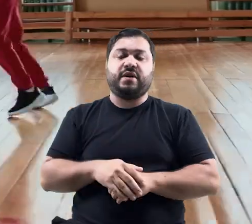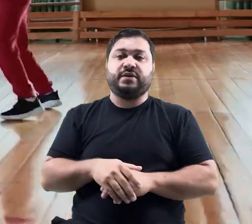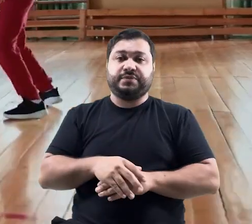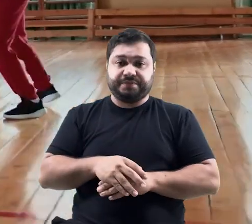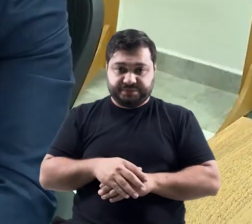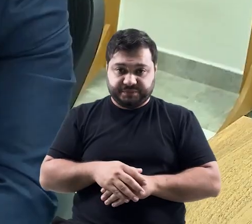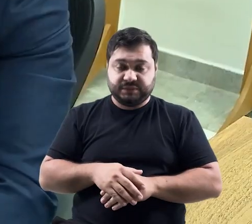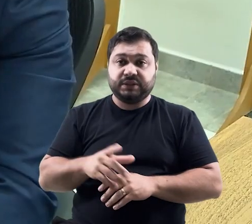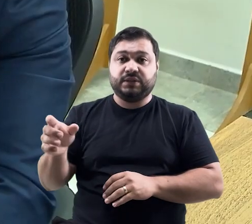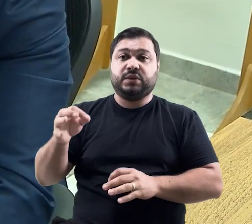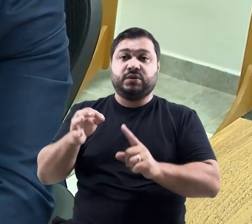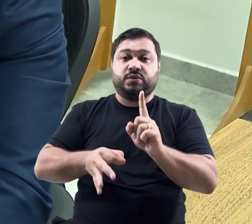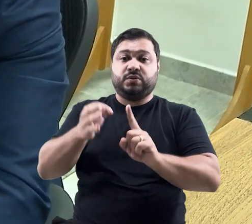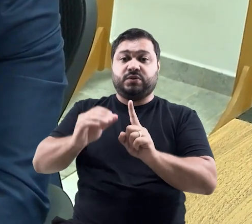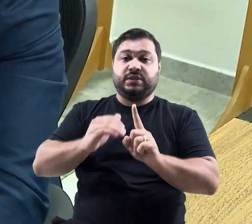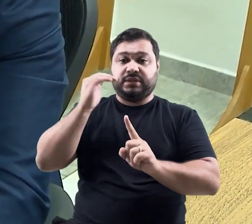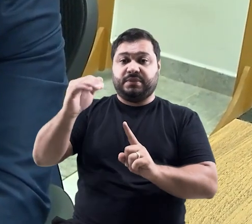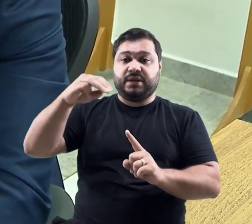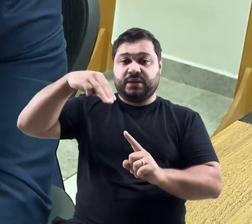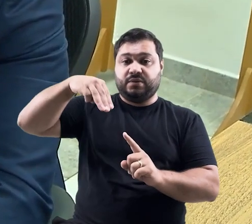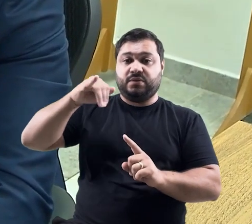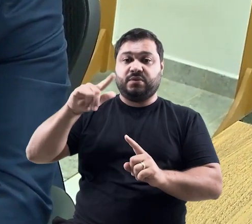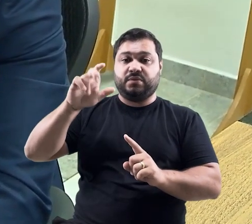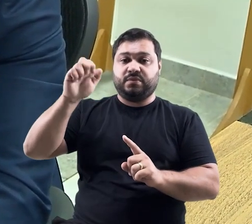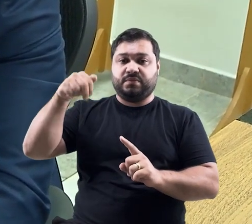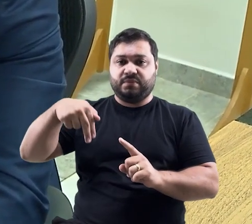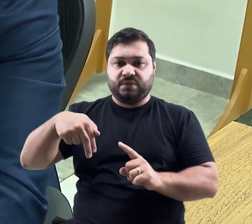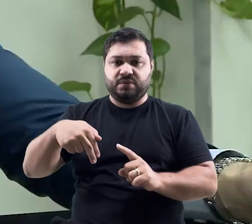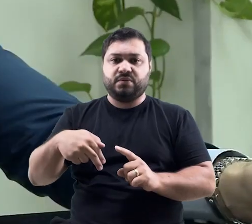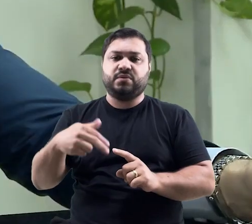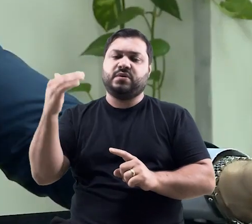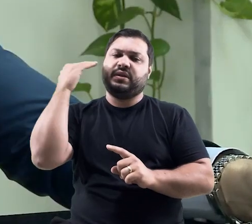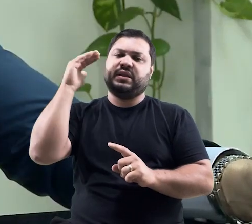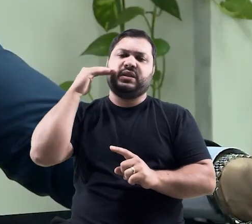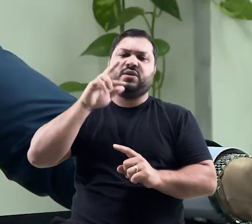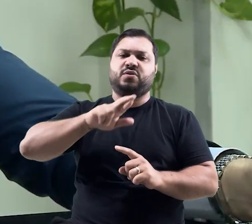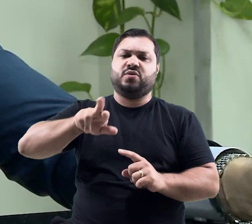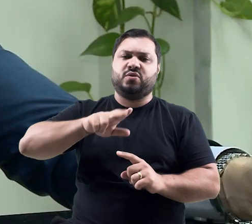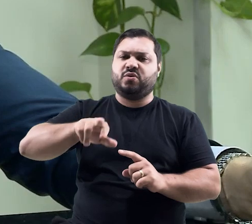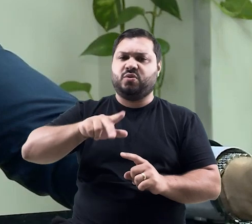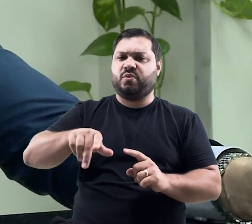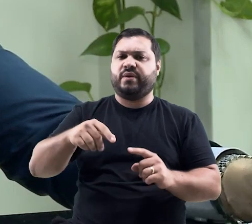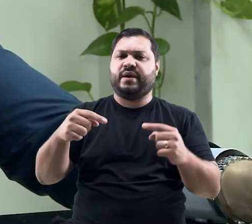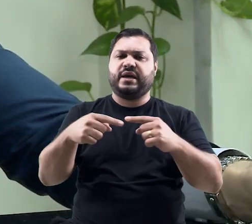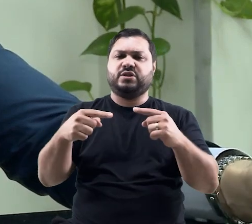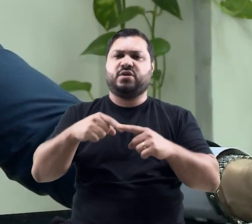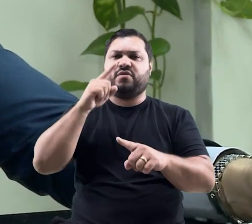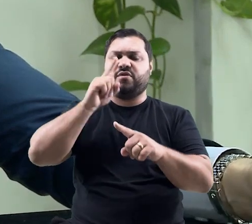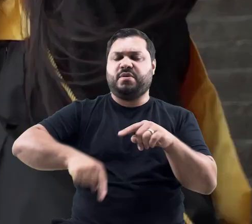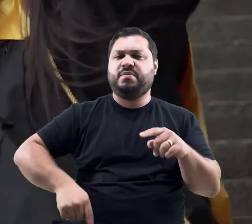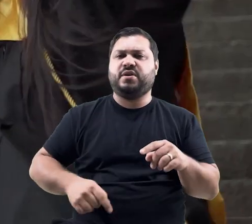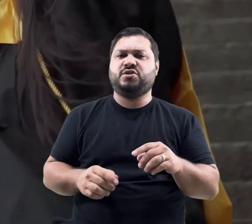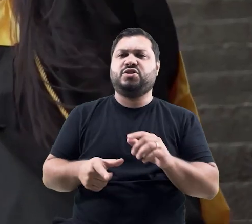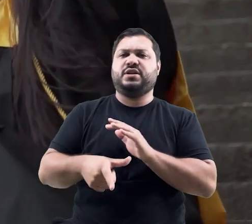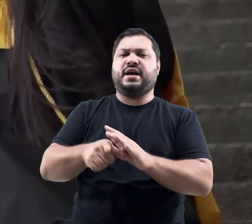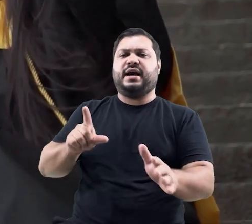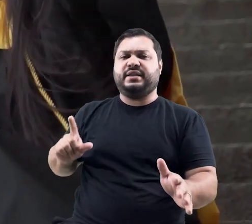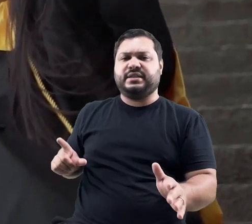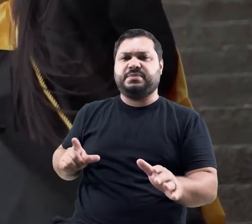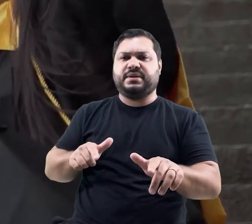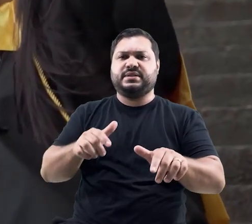qual foi aprovado. No caso, o desembargador federal Newton Ramos entendeu não ser razoável impedir